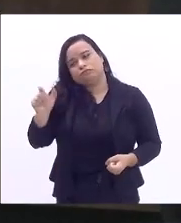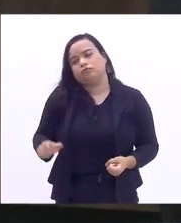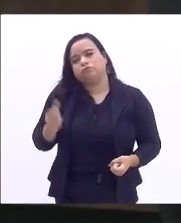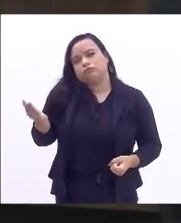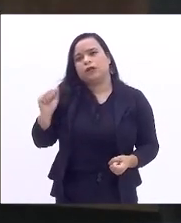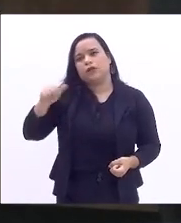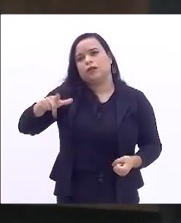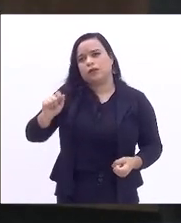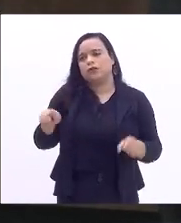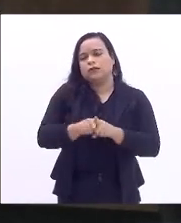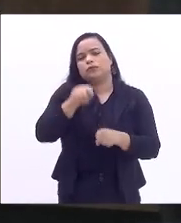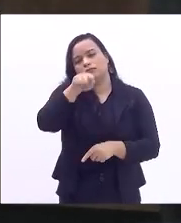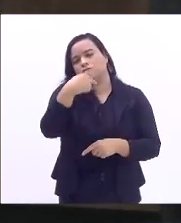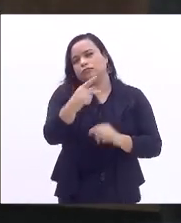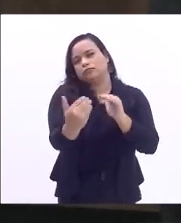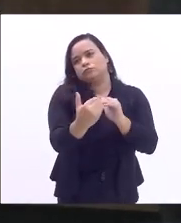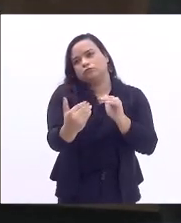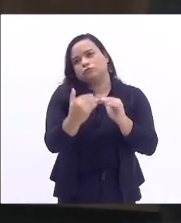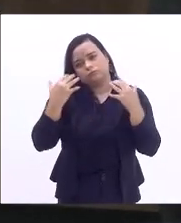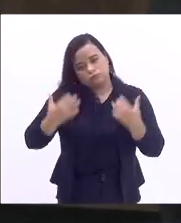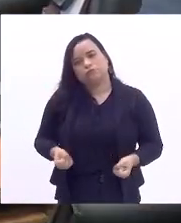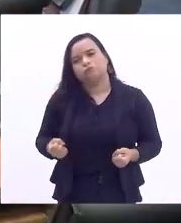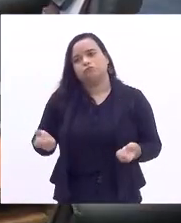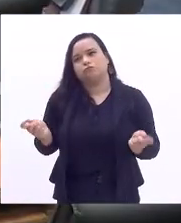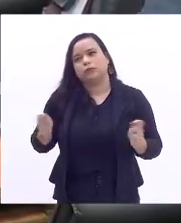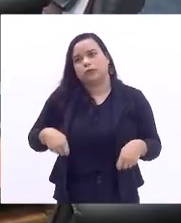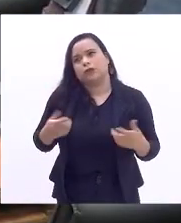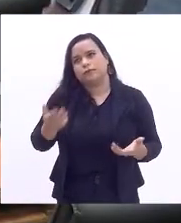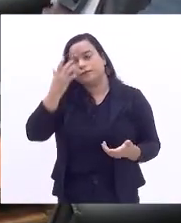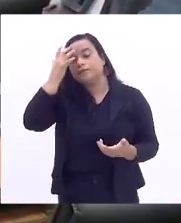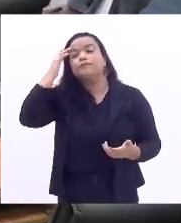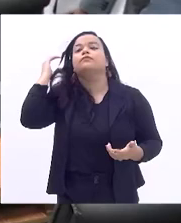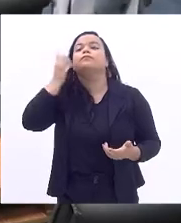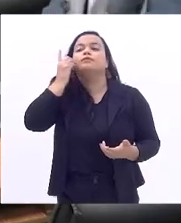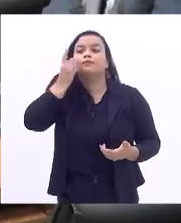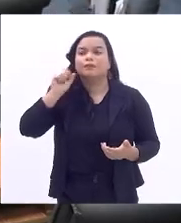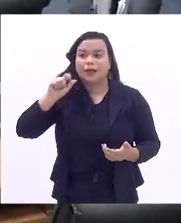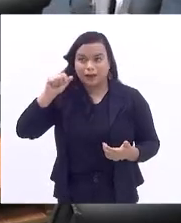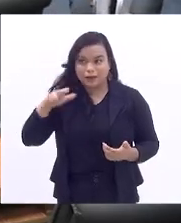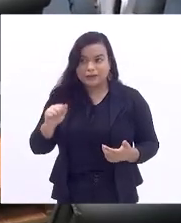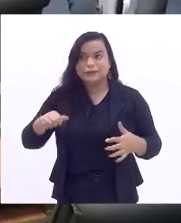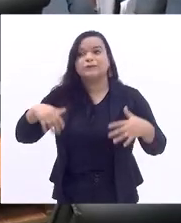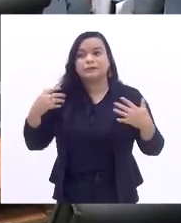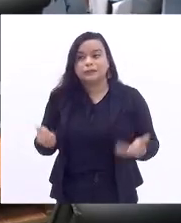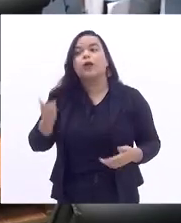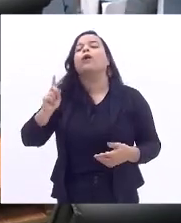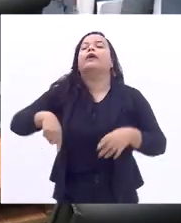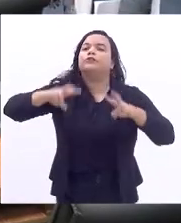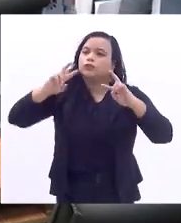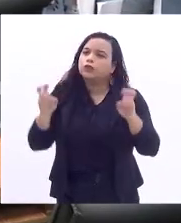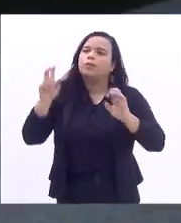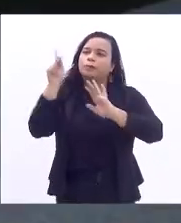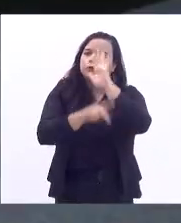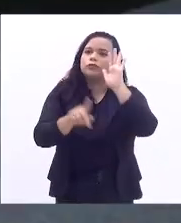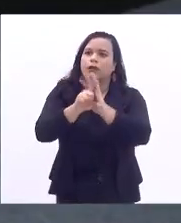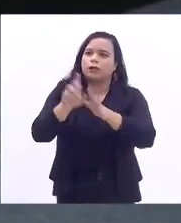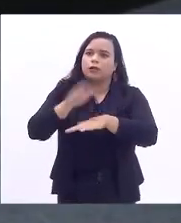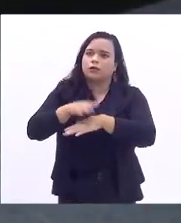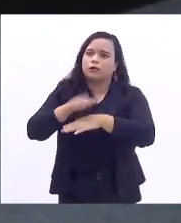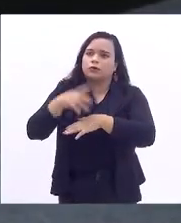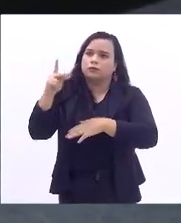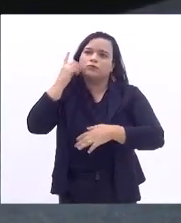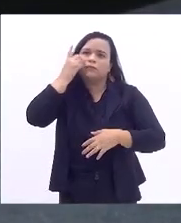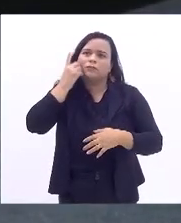deputada e vossa excelência Concorde com isso presidente é justamente sobre o projeto de lei do deputado